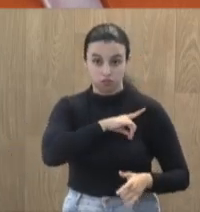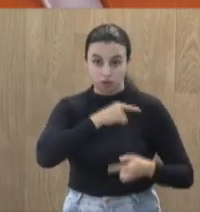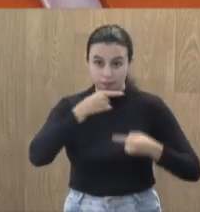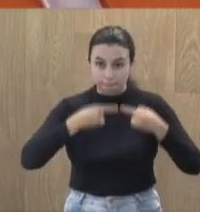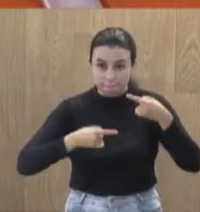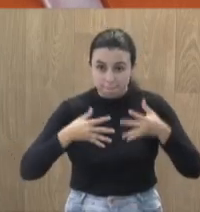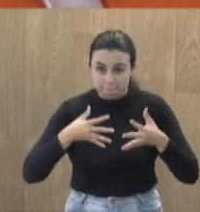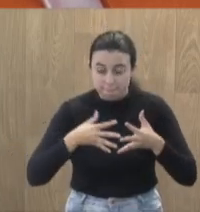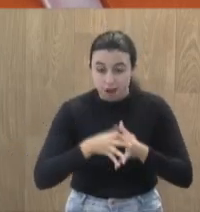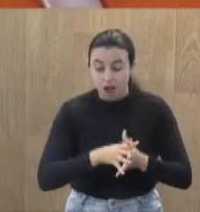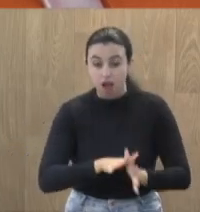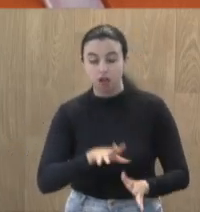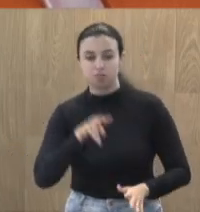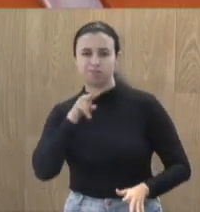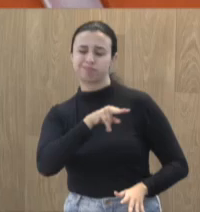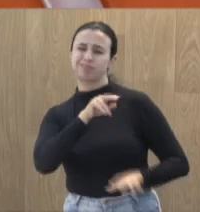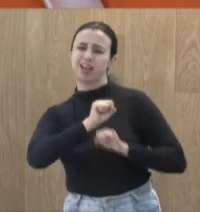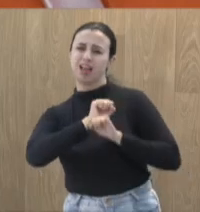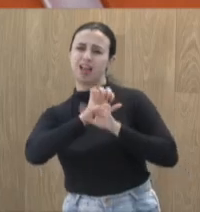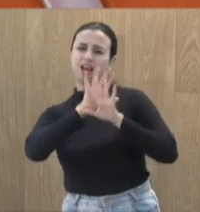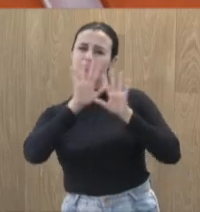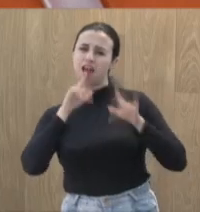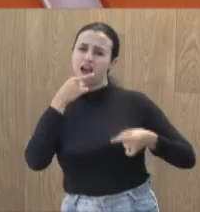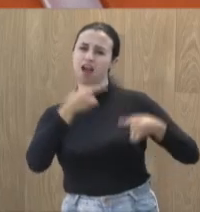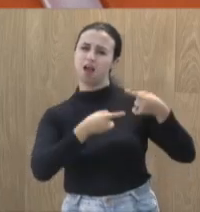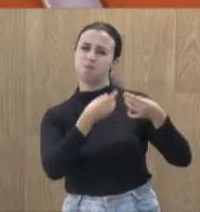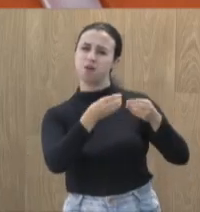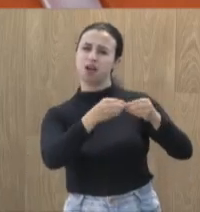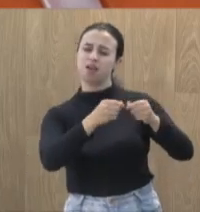estamos exportando políticos de péssima qualidade.